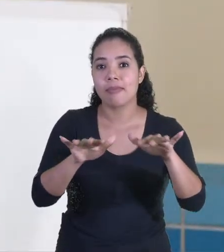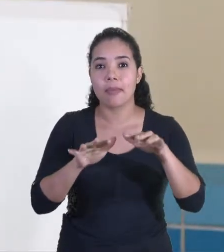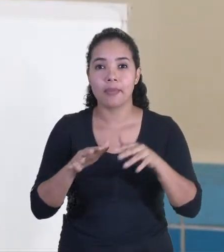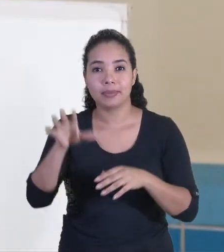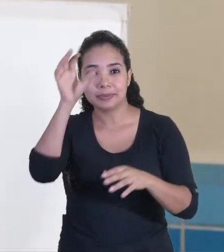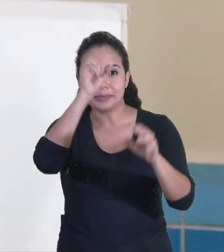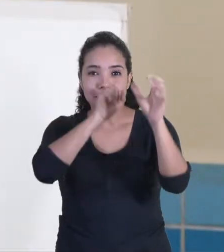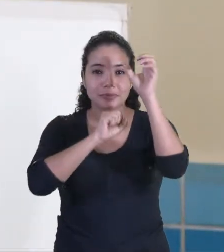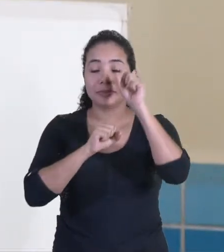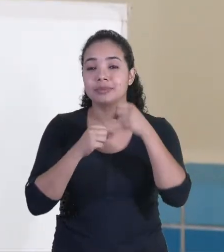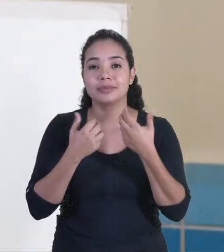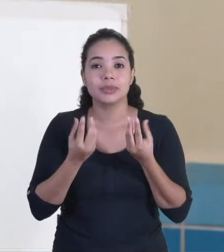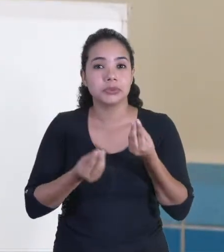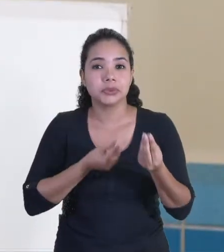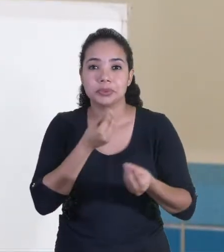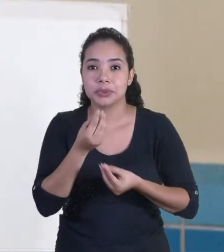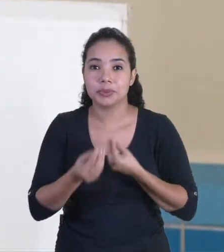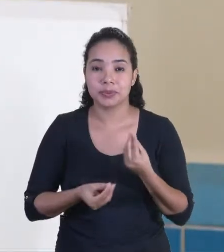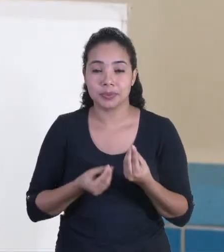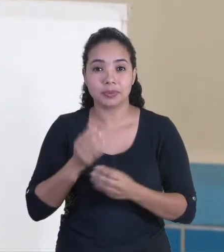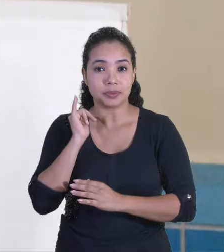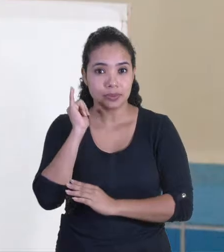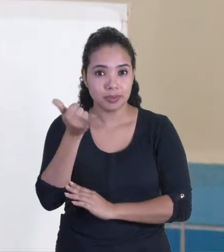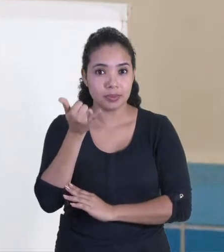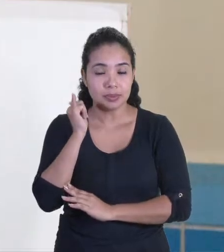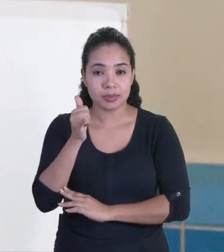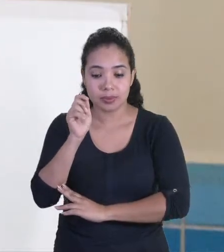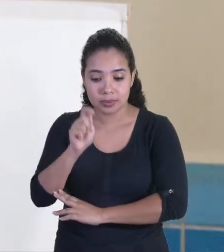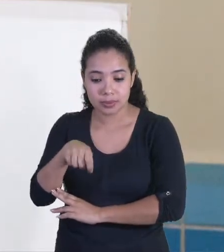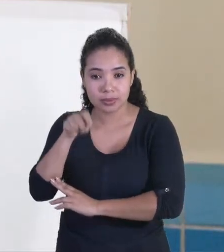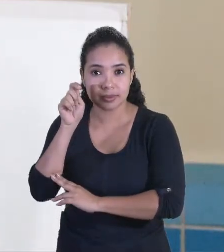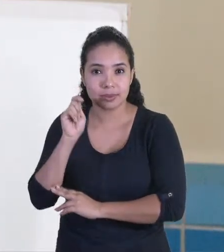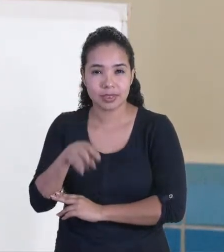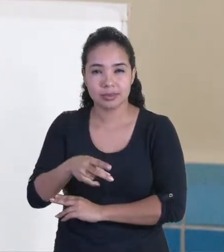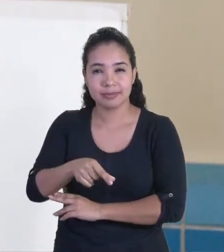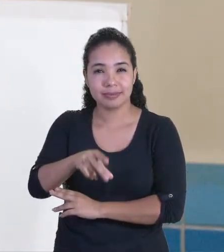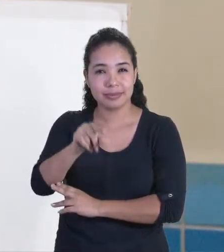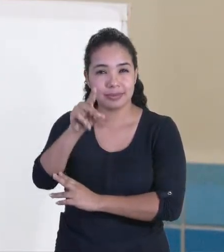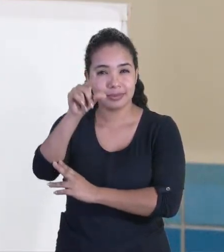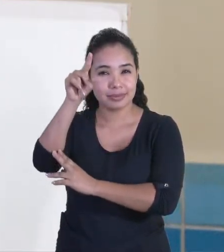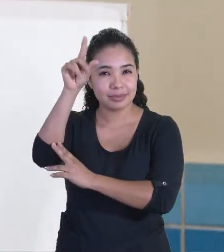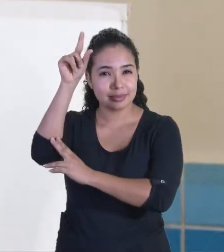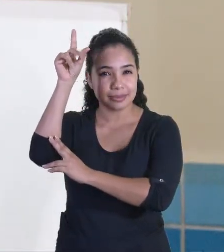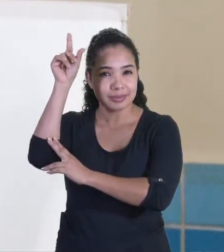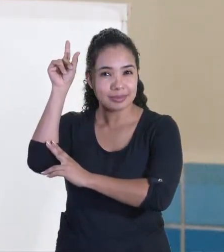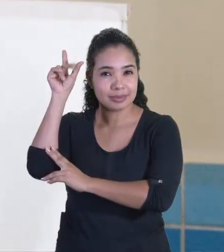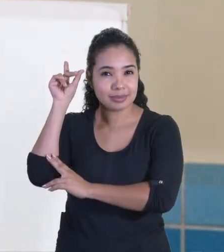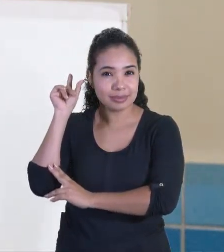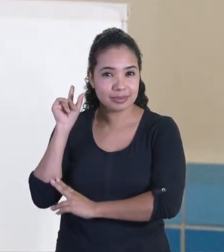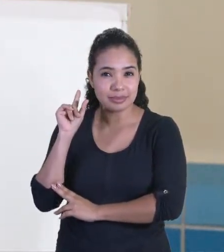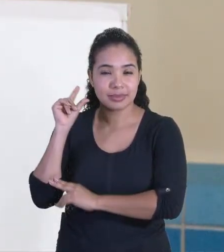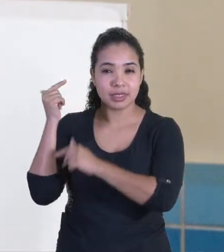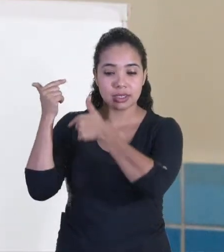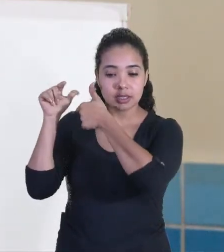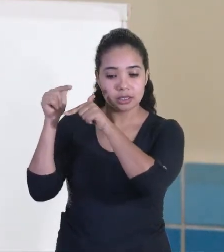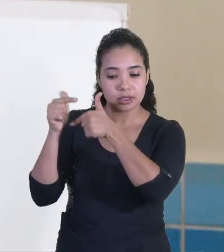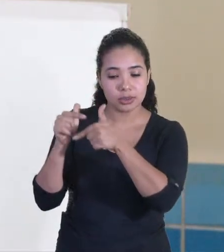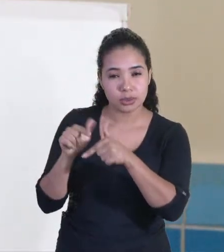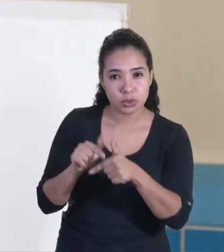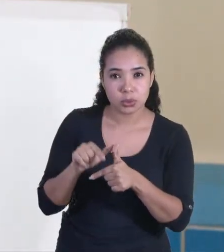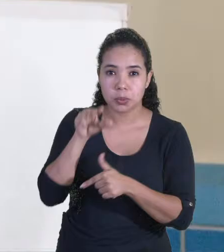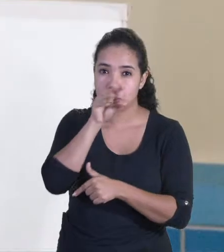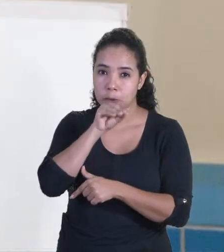Sim, prof, eu sei. Os contos de fada são dos tempos antigos, vindos de tradição oral de